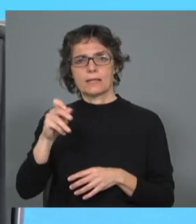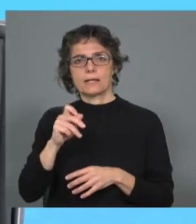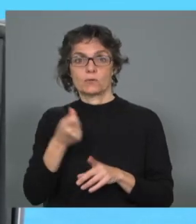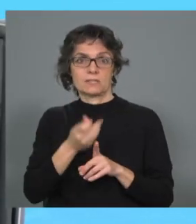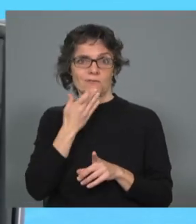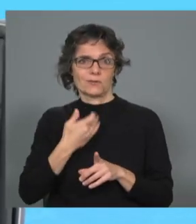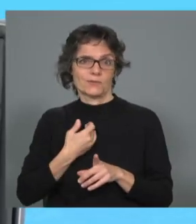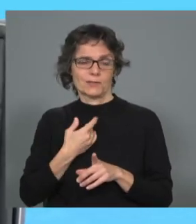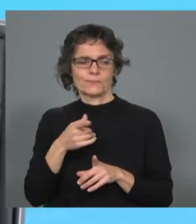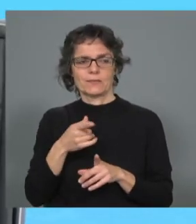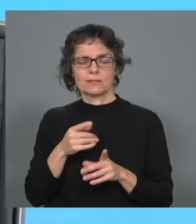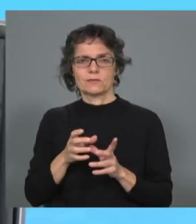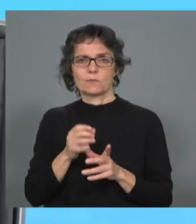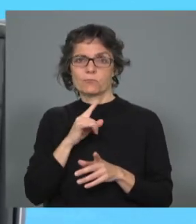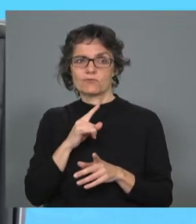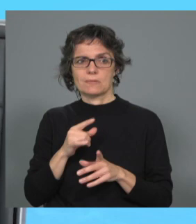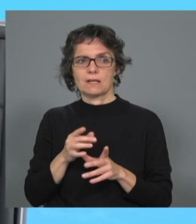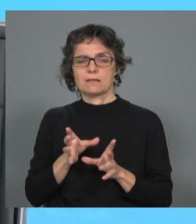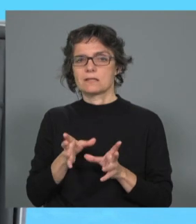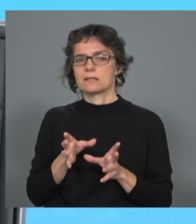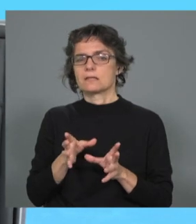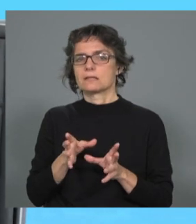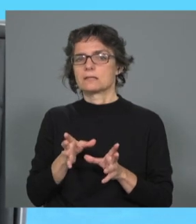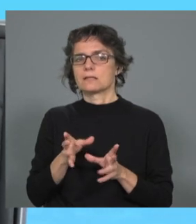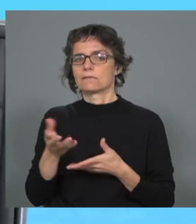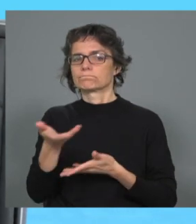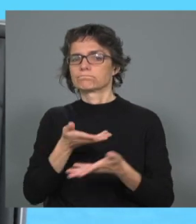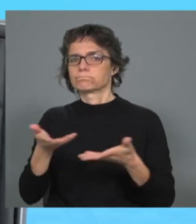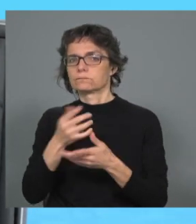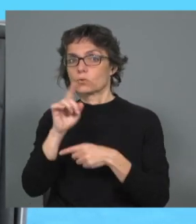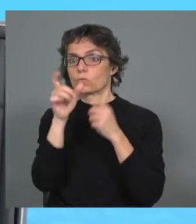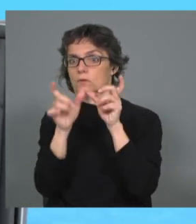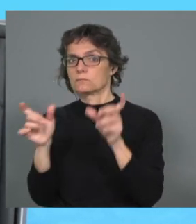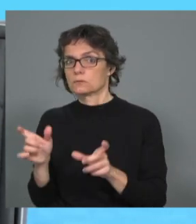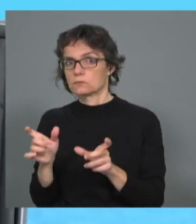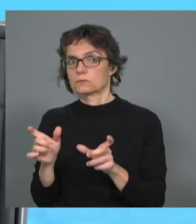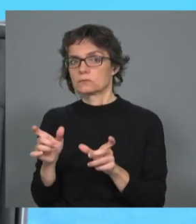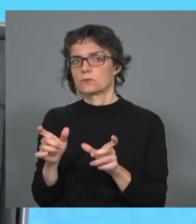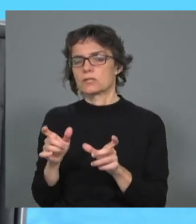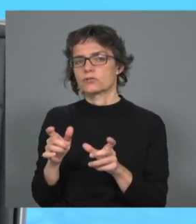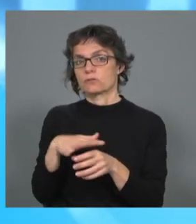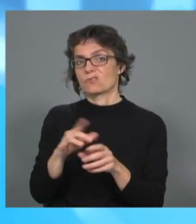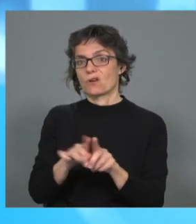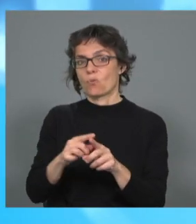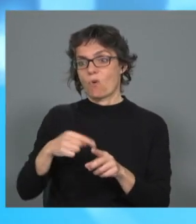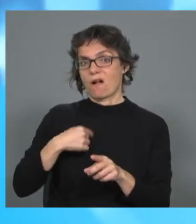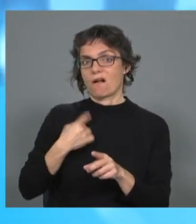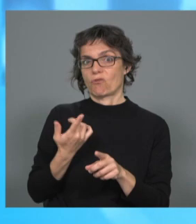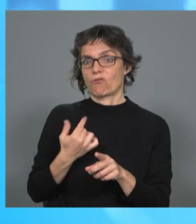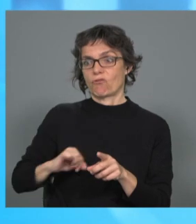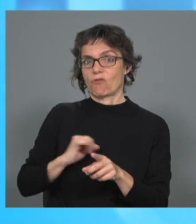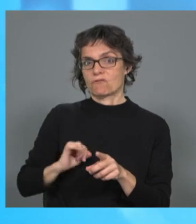de também chegarmos às outras pessoas que estavam nas mesmas circunstâncias do que nós e fazermos igreja, sermos igreja. Para si foi